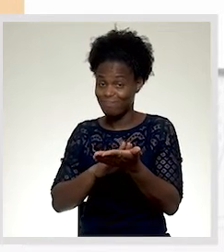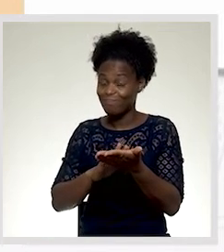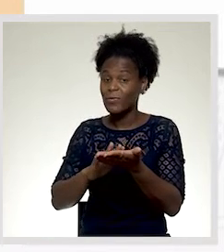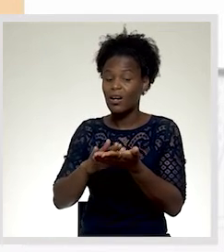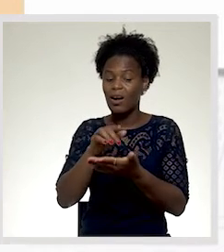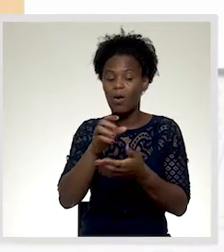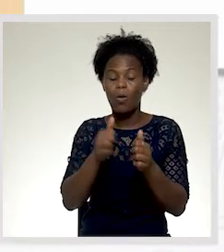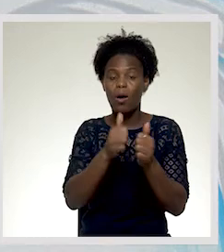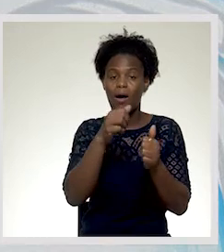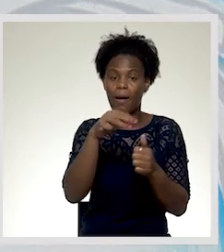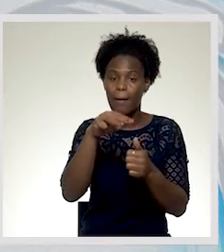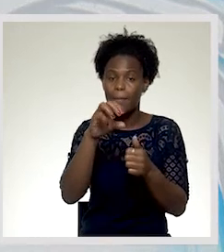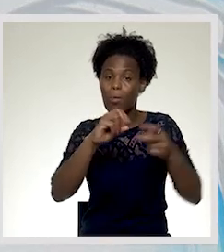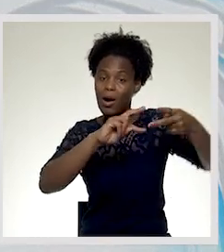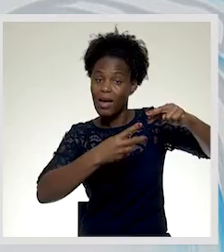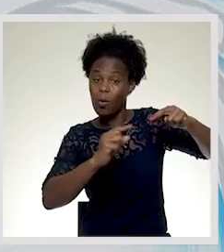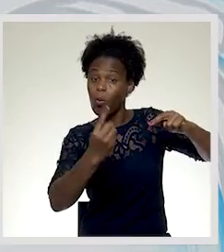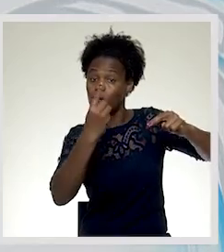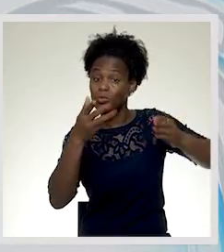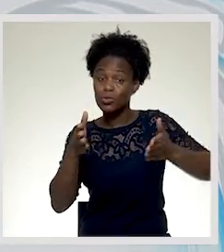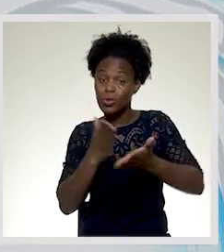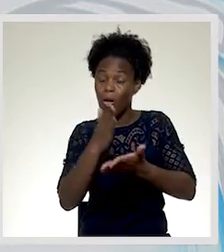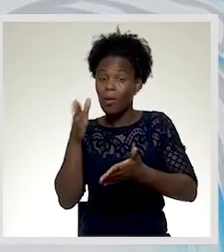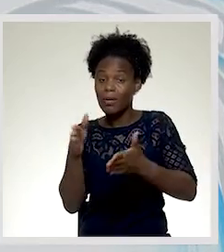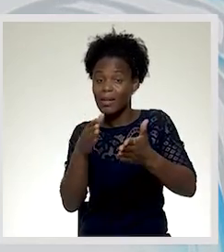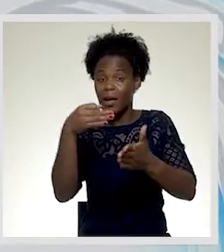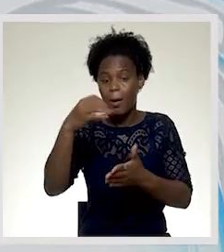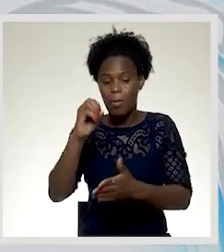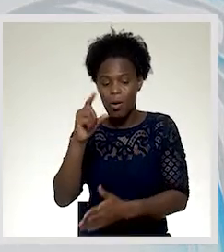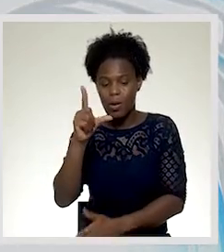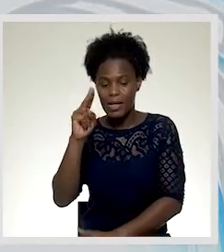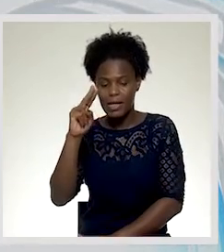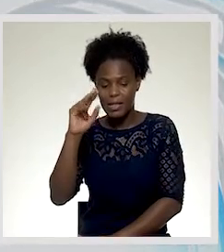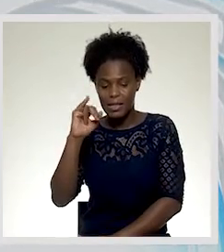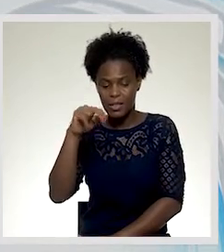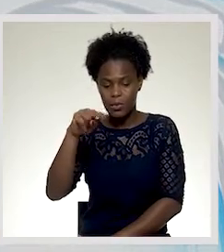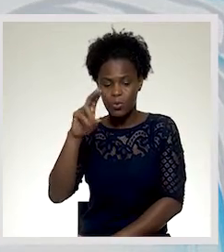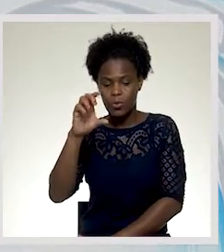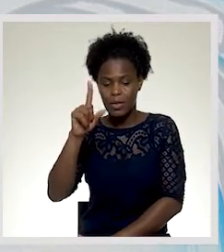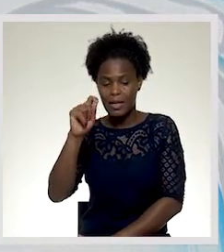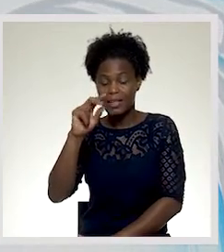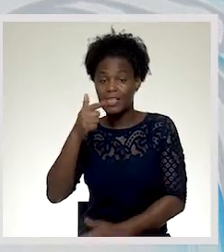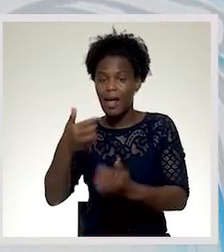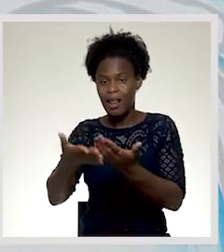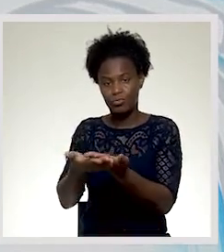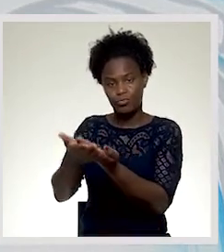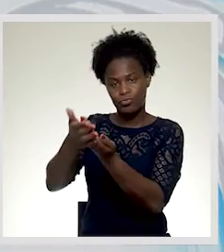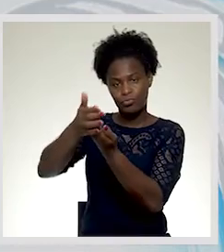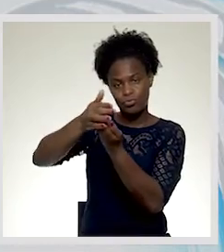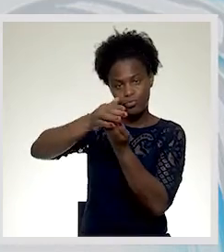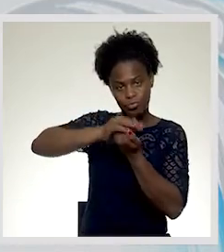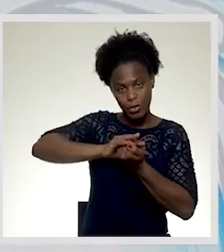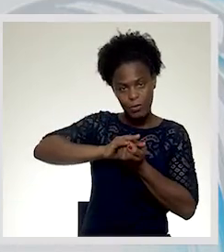bases complementares, não é? Como a molécula possui uma única só cadeia polinucleotídica, elas acabam por dobrar sobre si mesmo